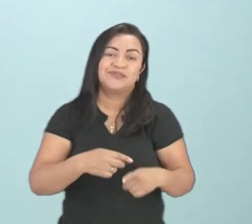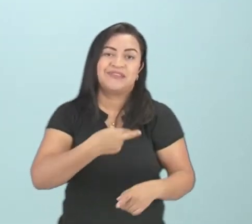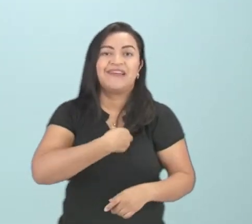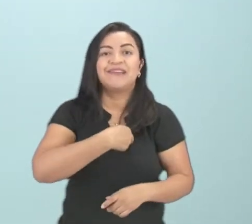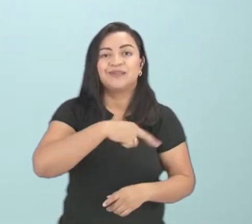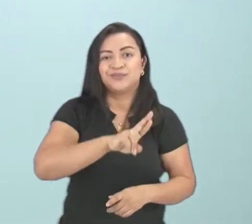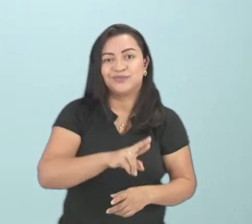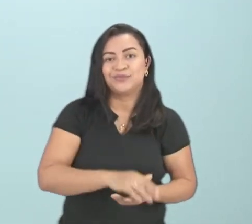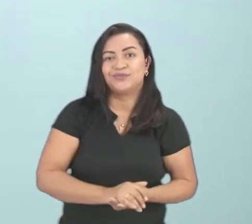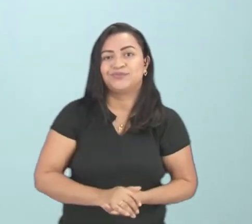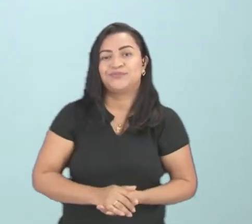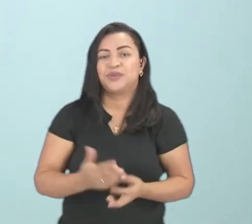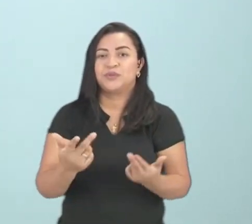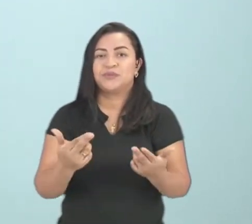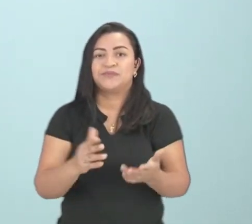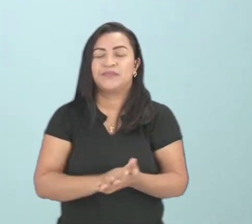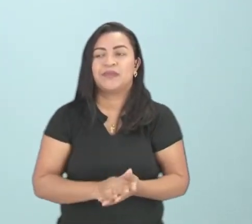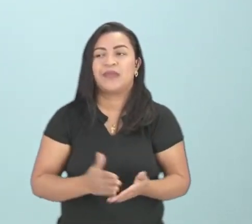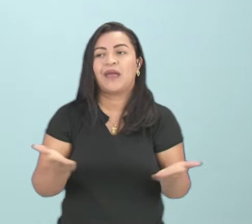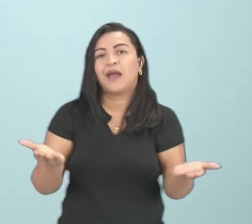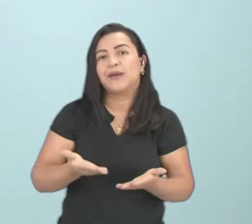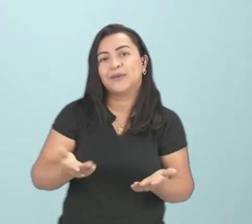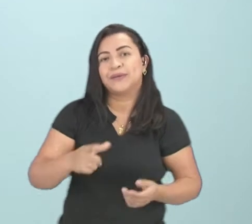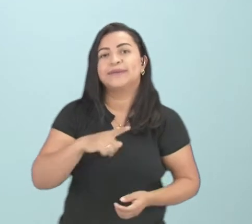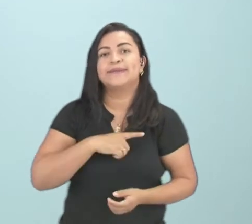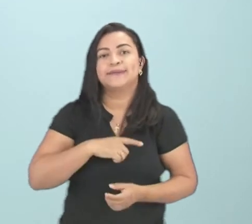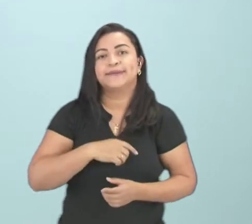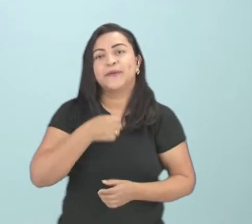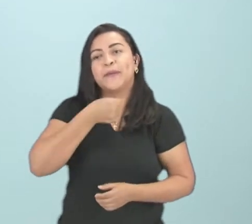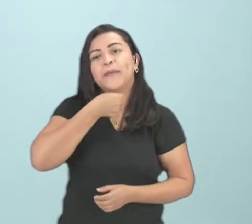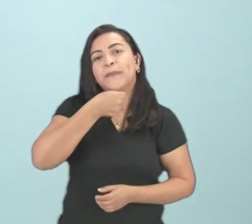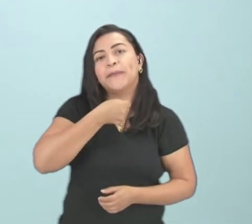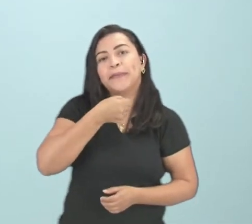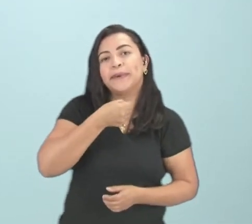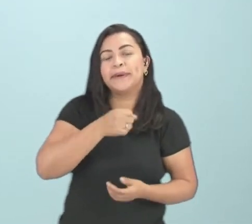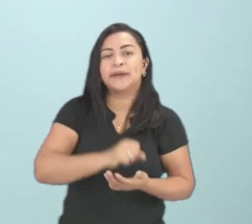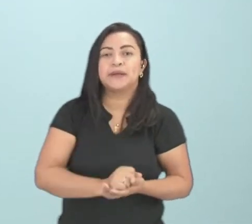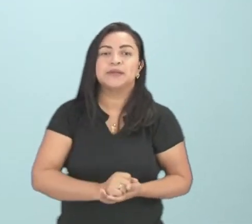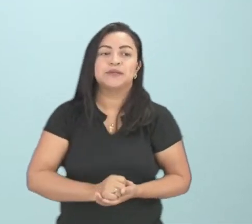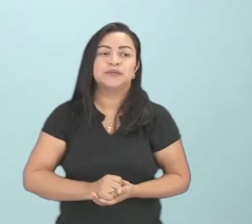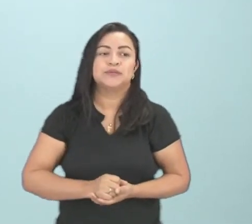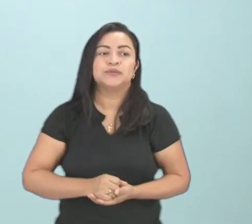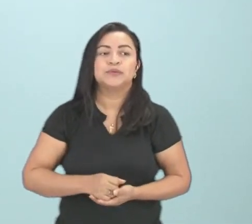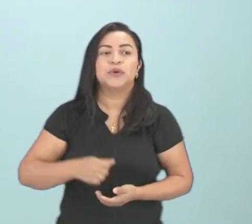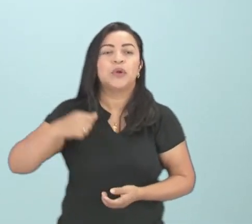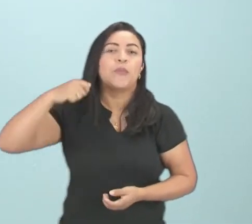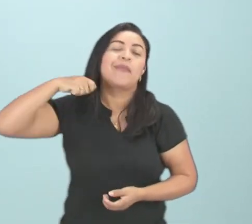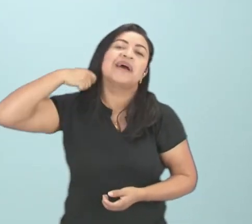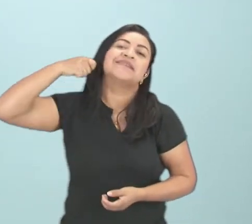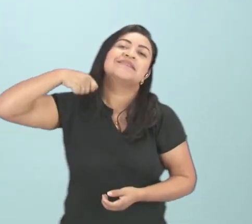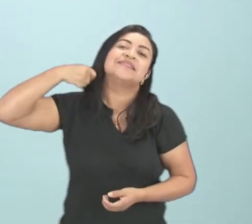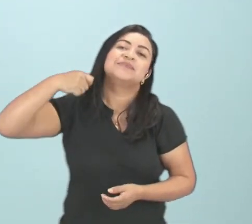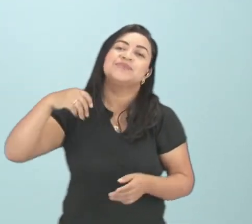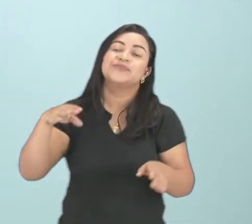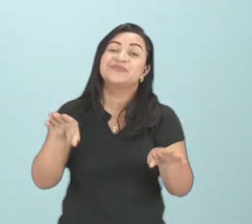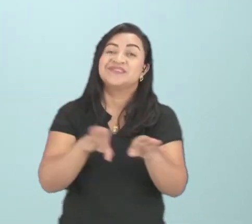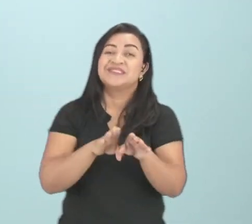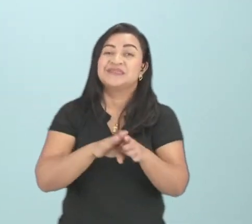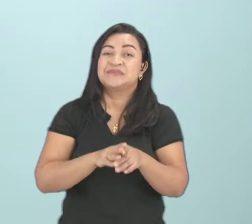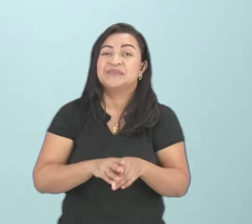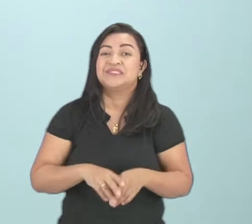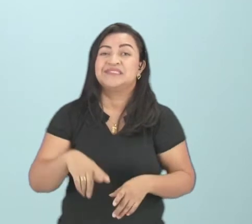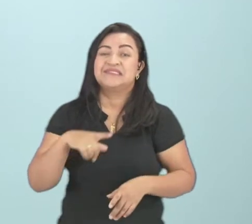Agora há pouco tem a situação de uma cantora gospel, né, também deputada do Rio de Janeiro, que se envolveu em um escândalo aí